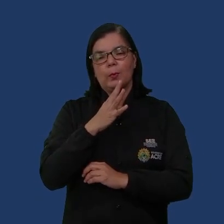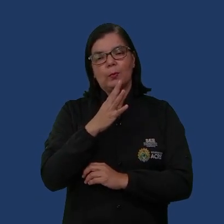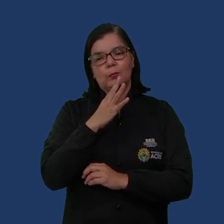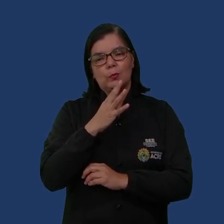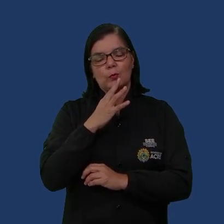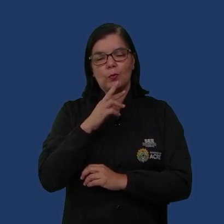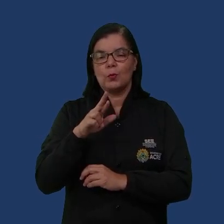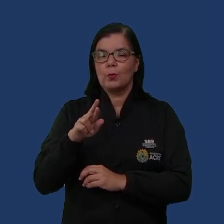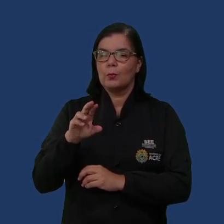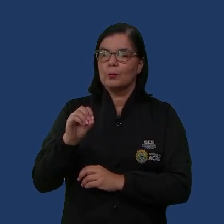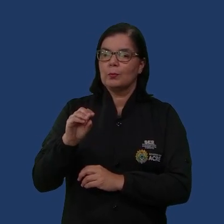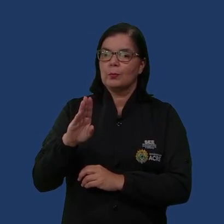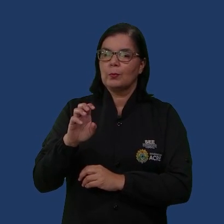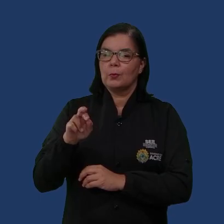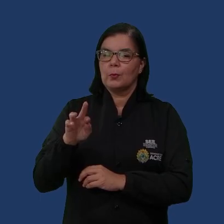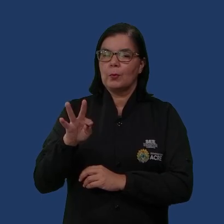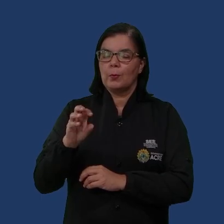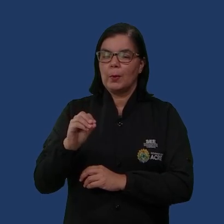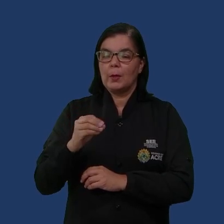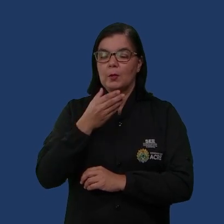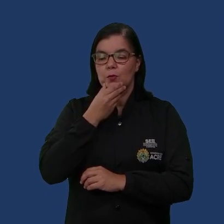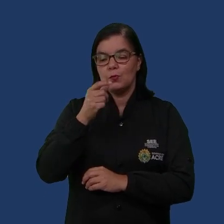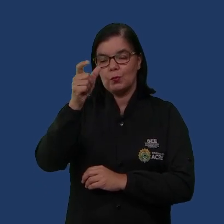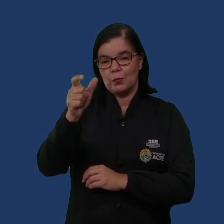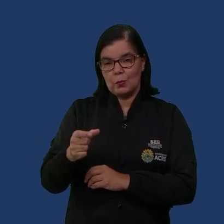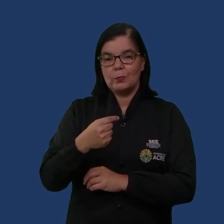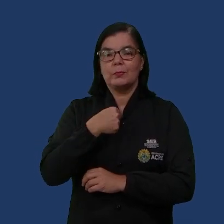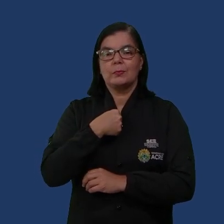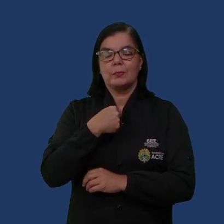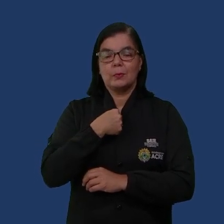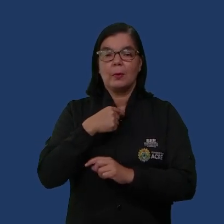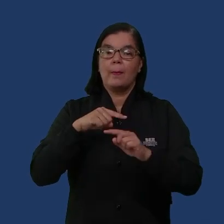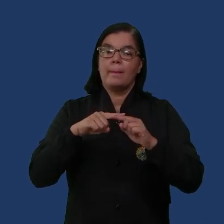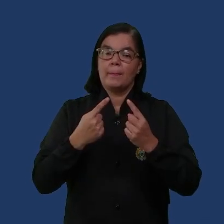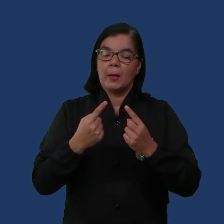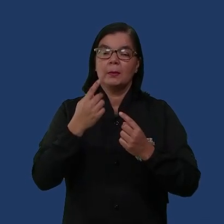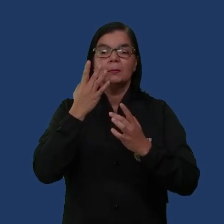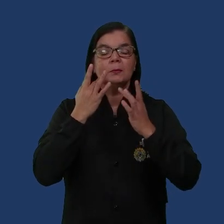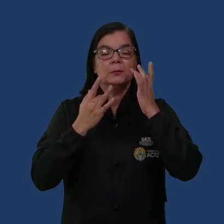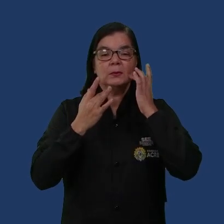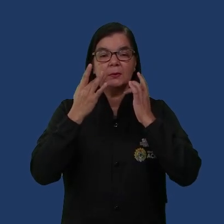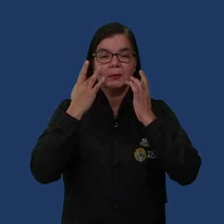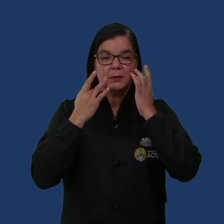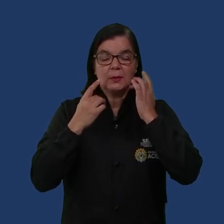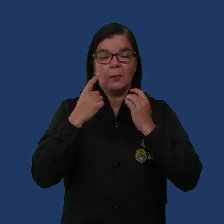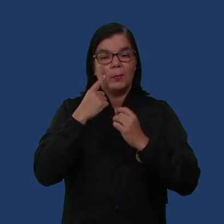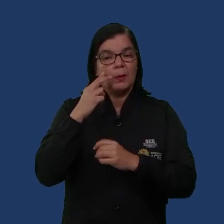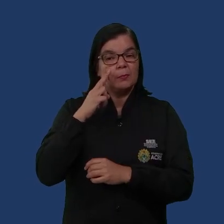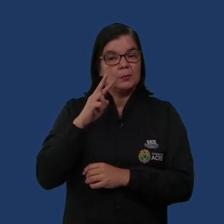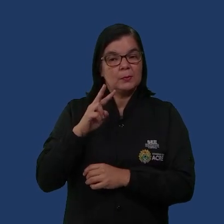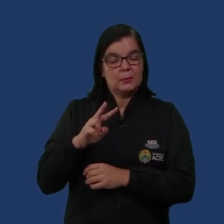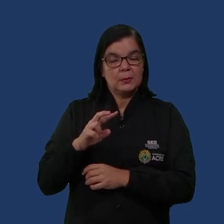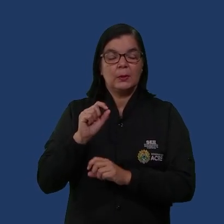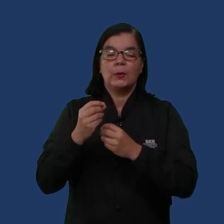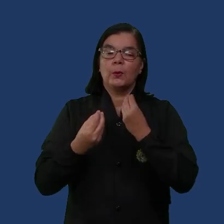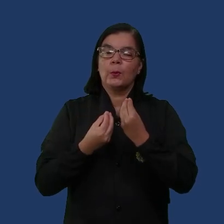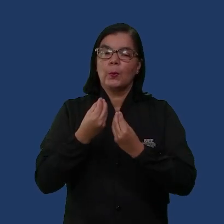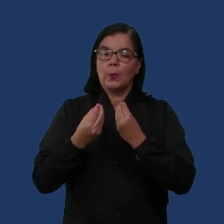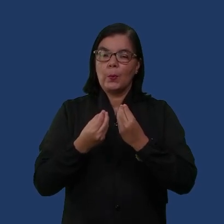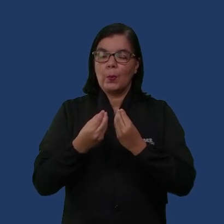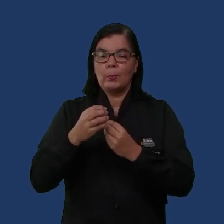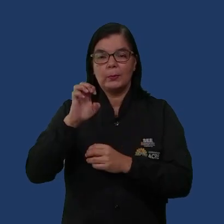conhecida de Roberto Carlos, chamada Esse Cara Sou Eu, mas eu trouxe a paródia aqui para você observar aí à